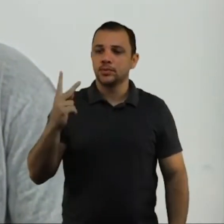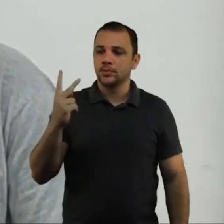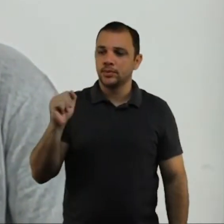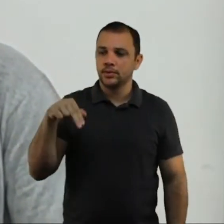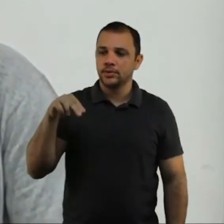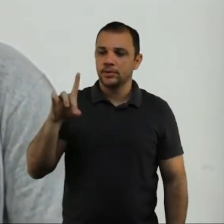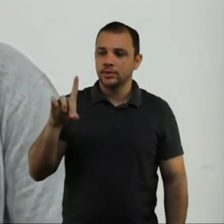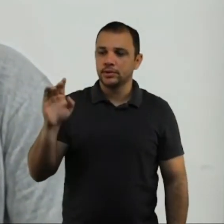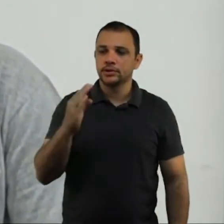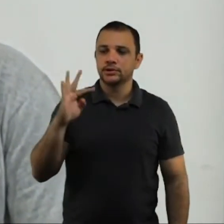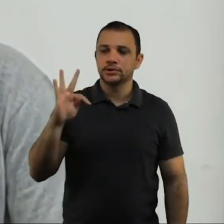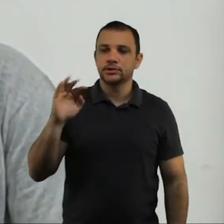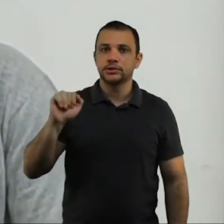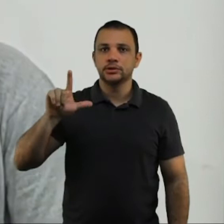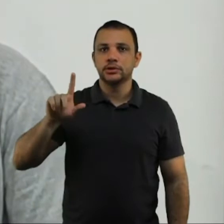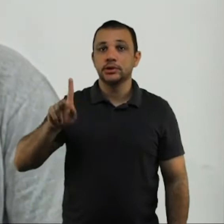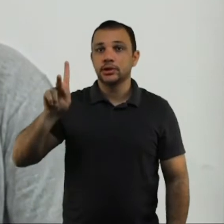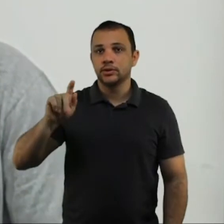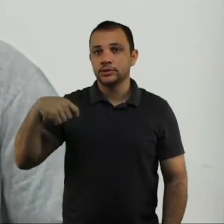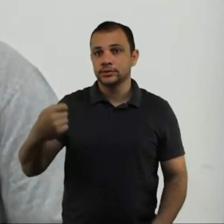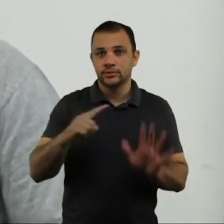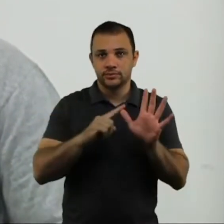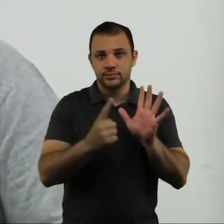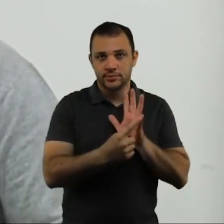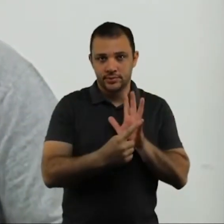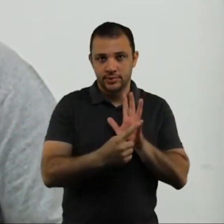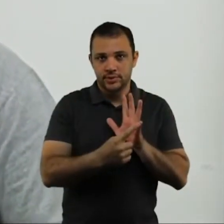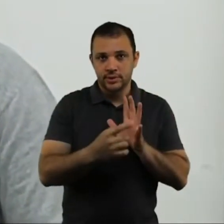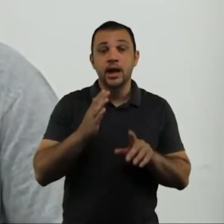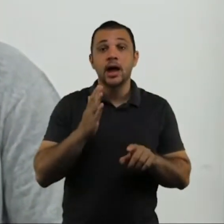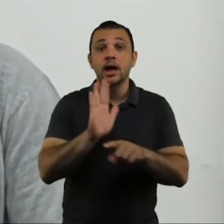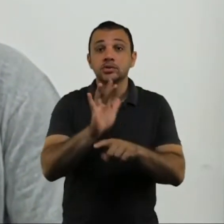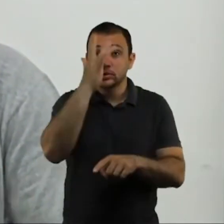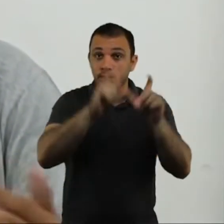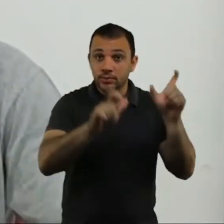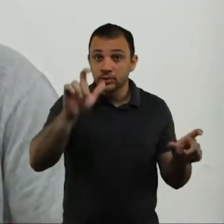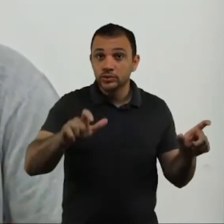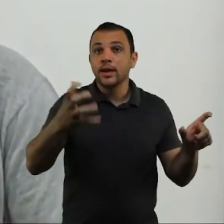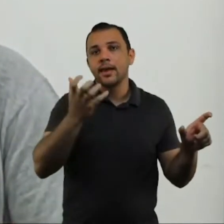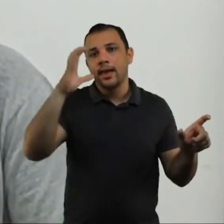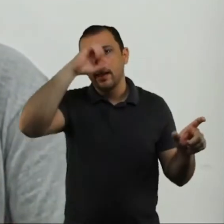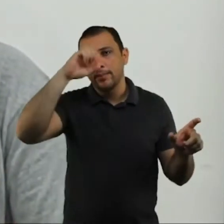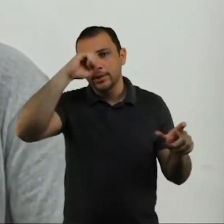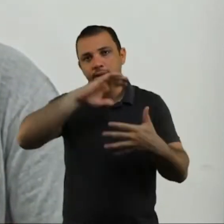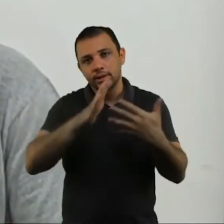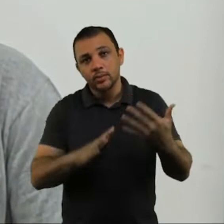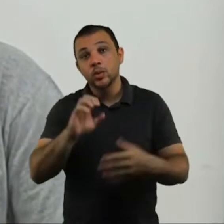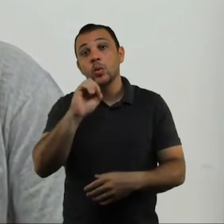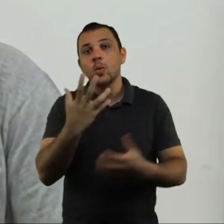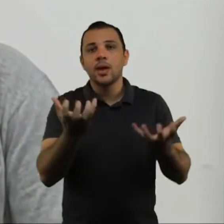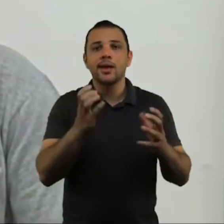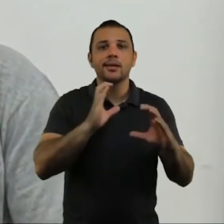como o HandTalk, né, que serve para as pessoas que estão querendo aprender Libras ou até mesmo que precisam daquele momento se